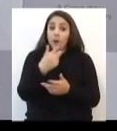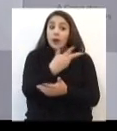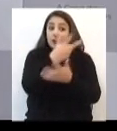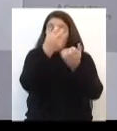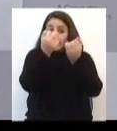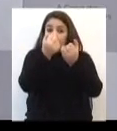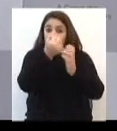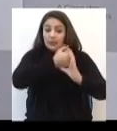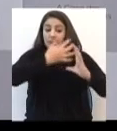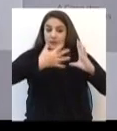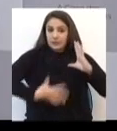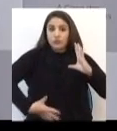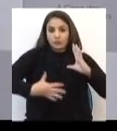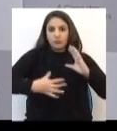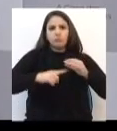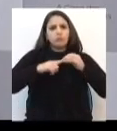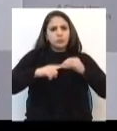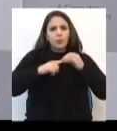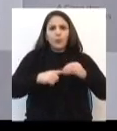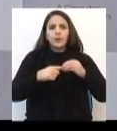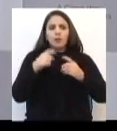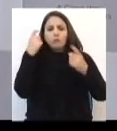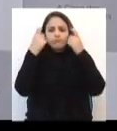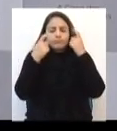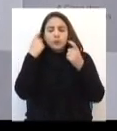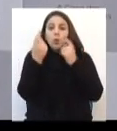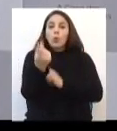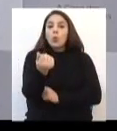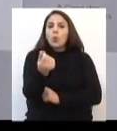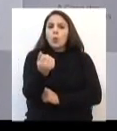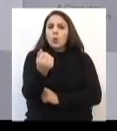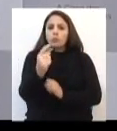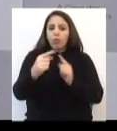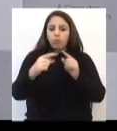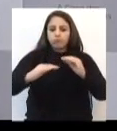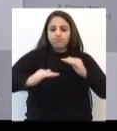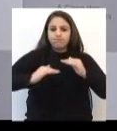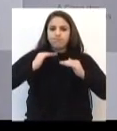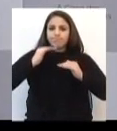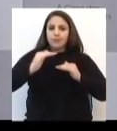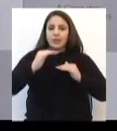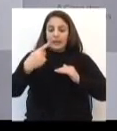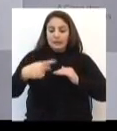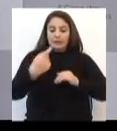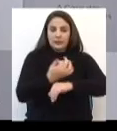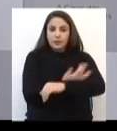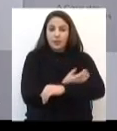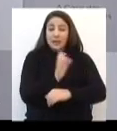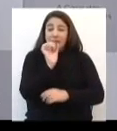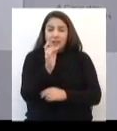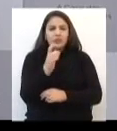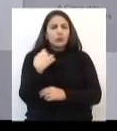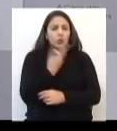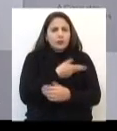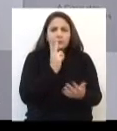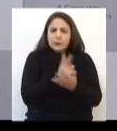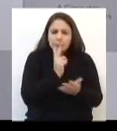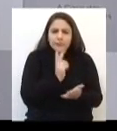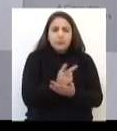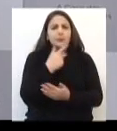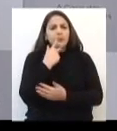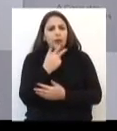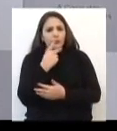pelo menos, que era o que mais me preocupava, que era sobre o custo elevado da grama, por exemplo, onde escutávamos aqui na